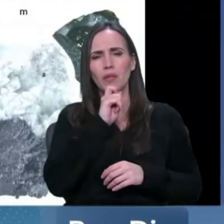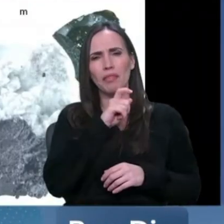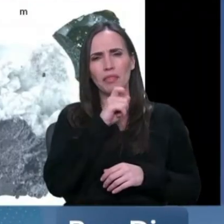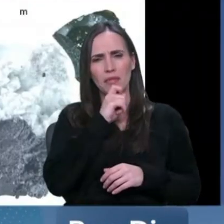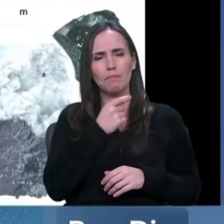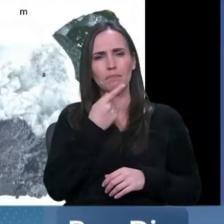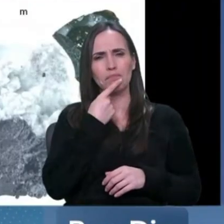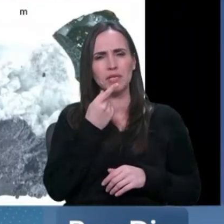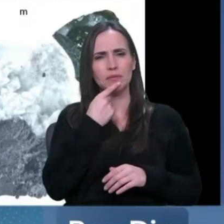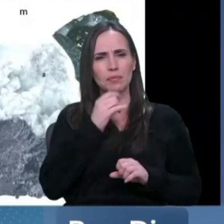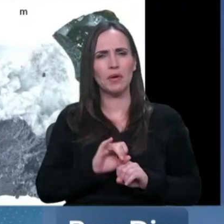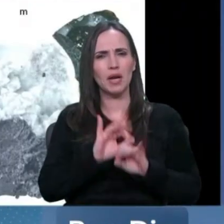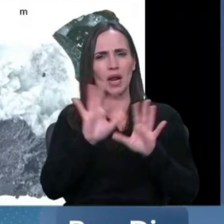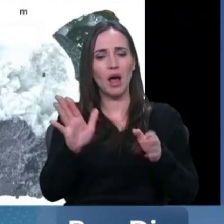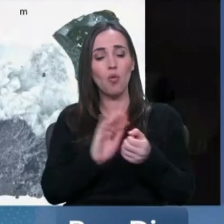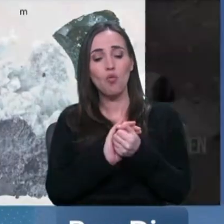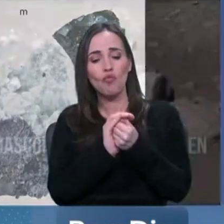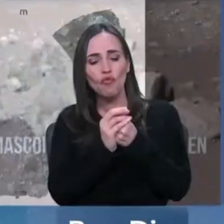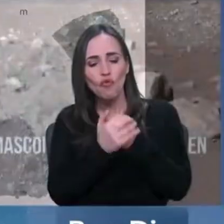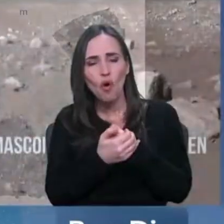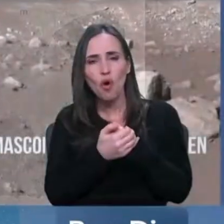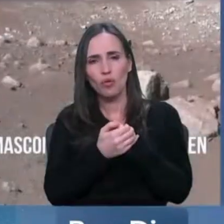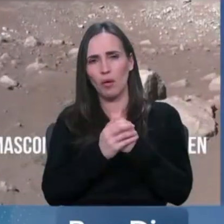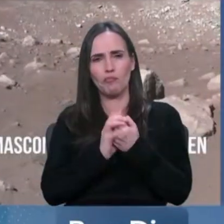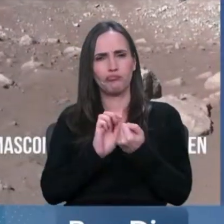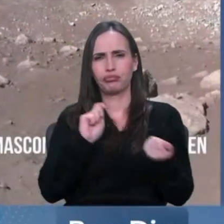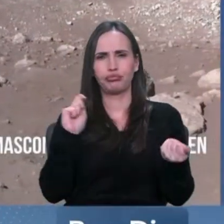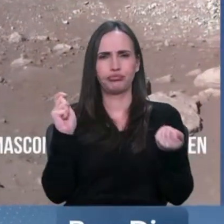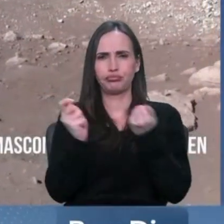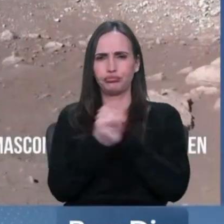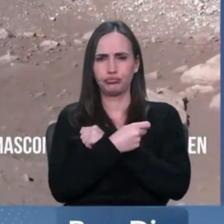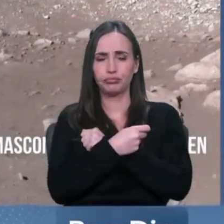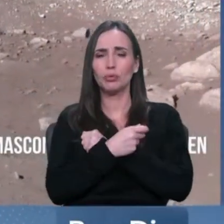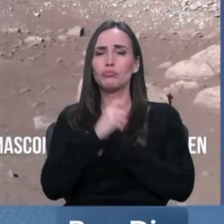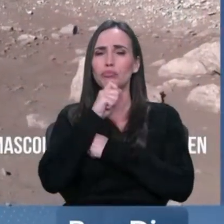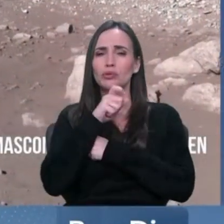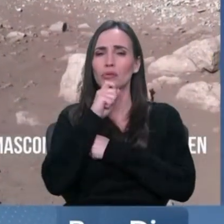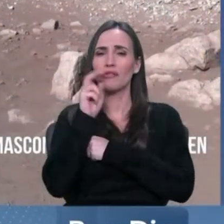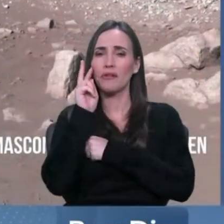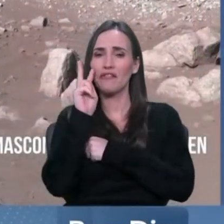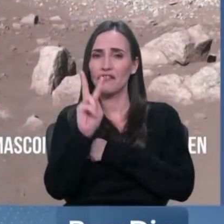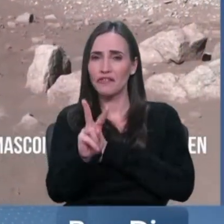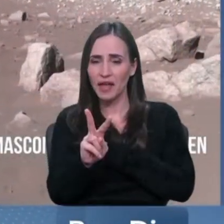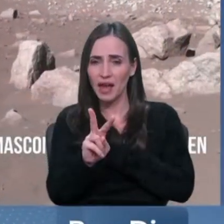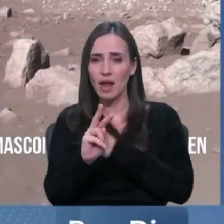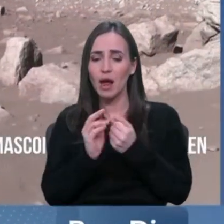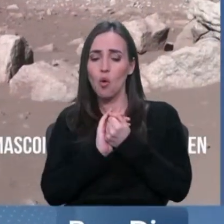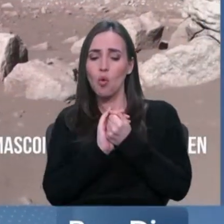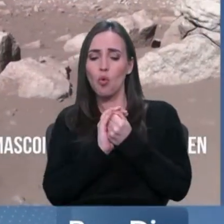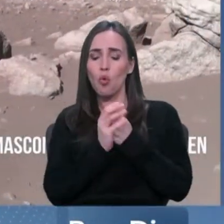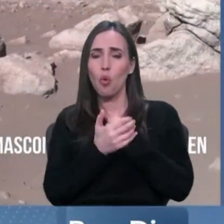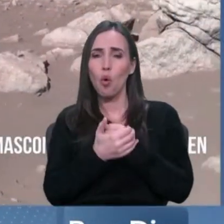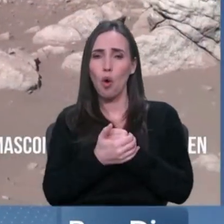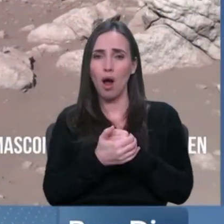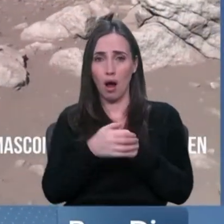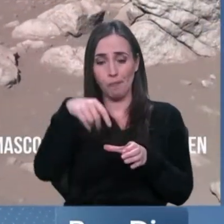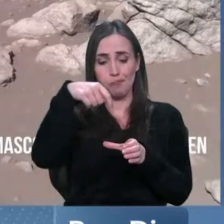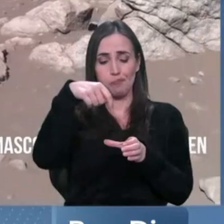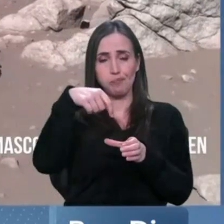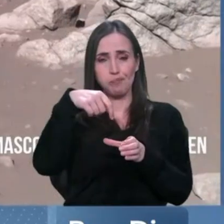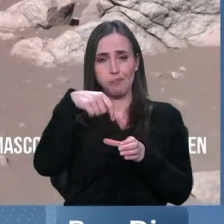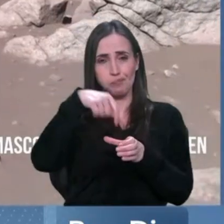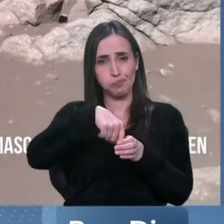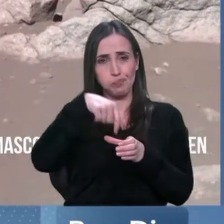que foi o manto, a crosta da Lua, e provavelmente nós vemos grandes pedaços do próprio manto da Lua que